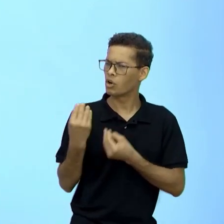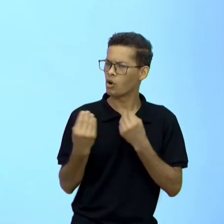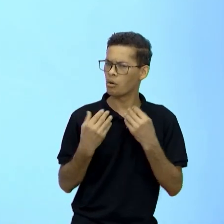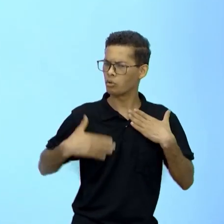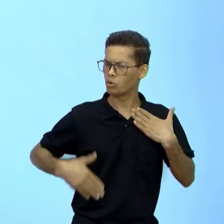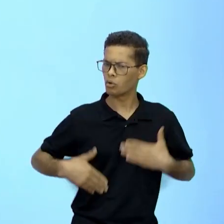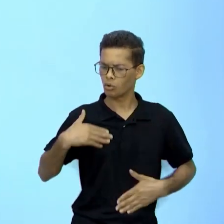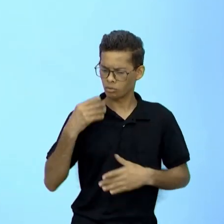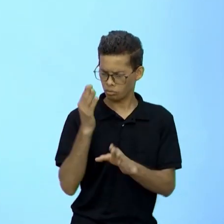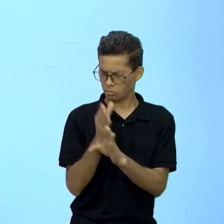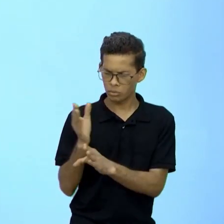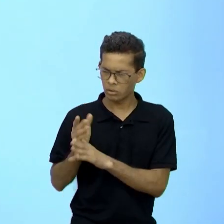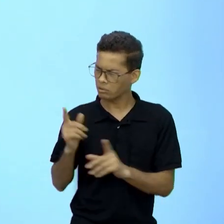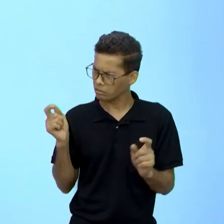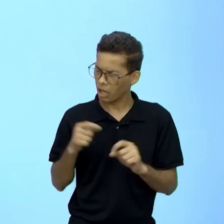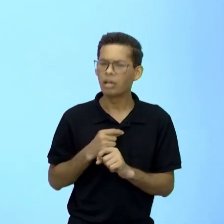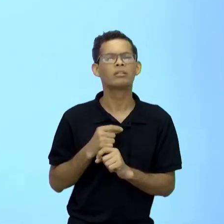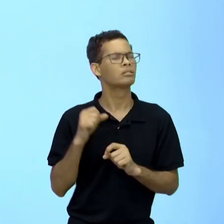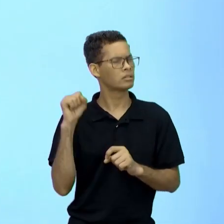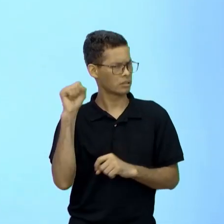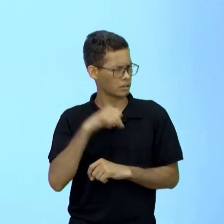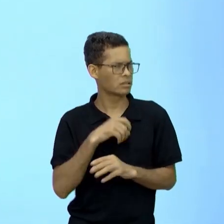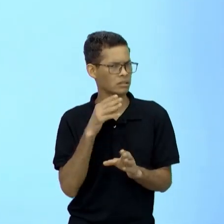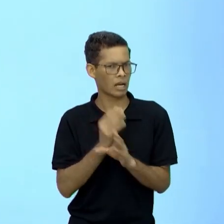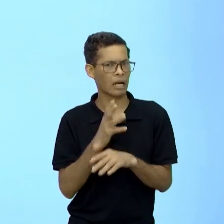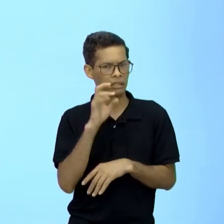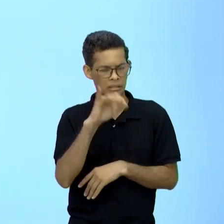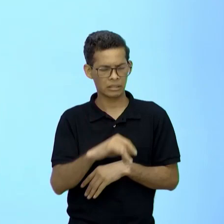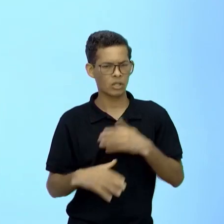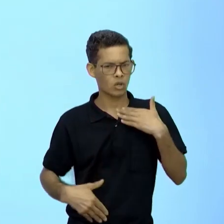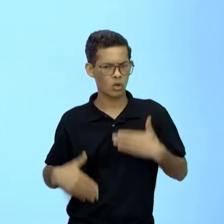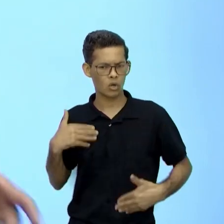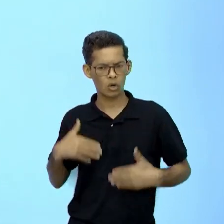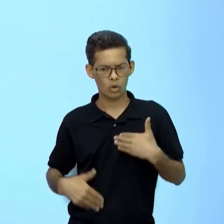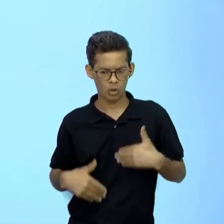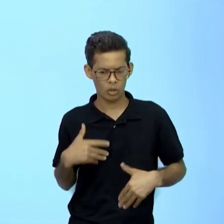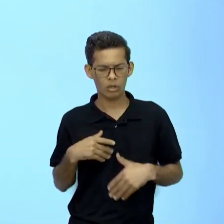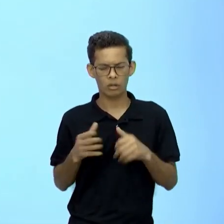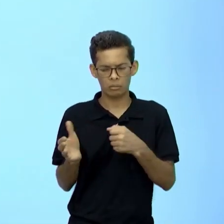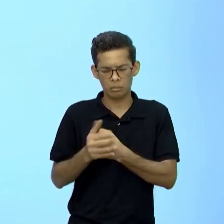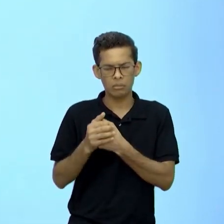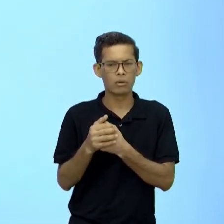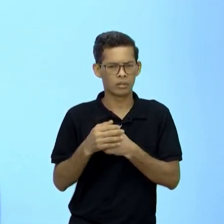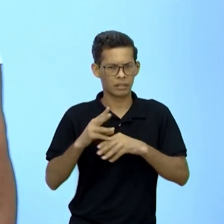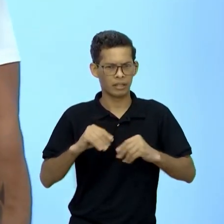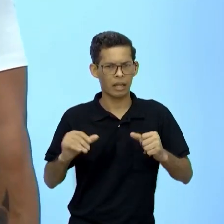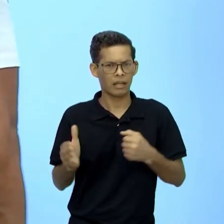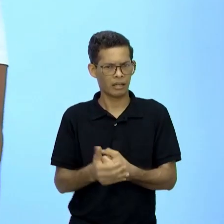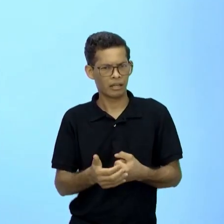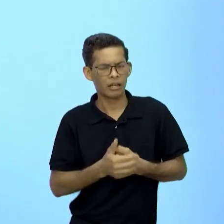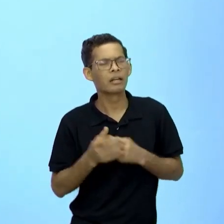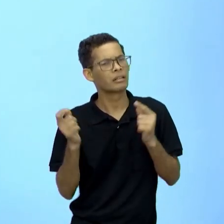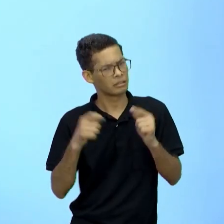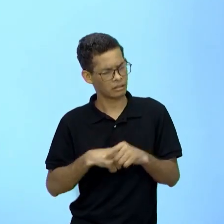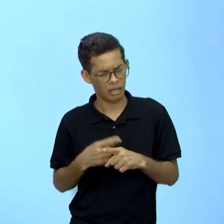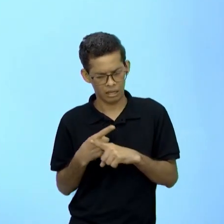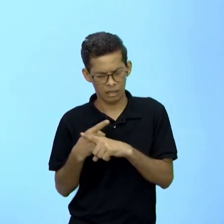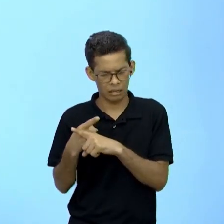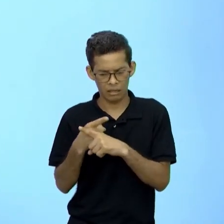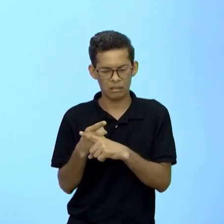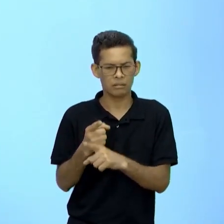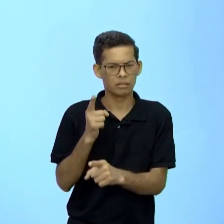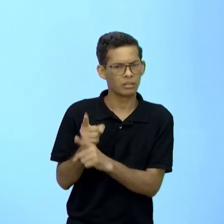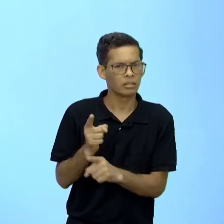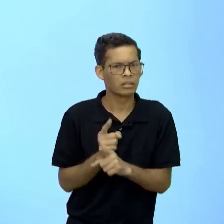corpos soterrados? Dá. Se tiver algum corpo soterrado, dependendo, dá para achar também corpos também soterrados também, com GPR, hein, Gibalina?